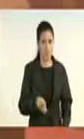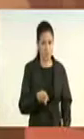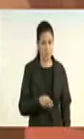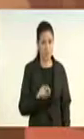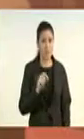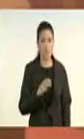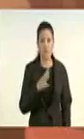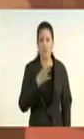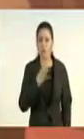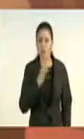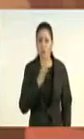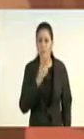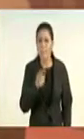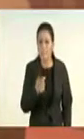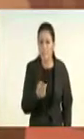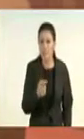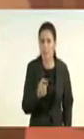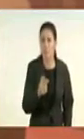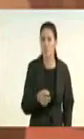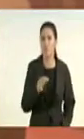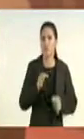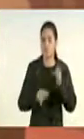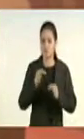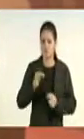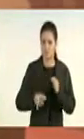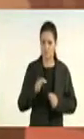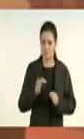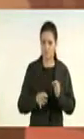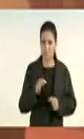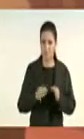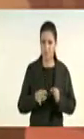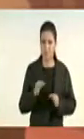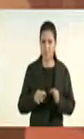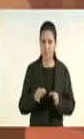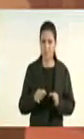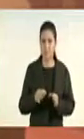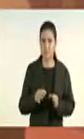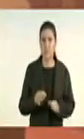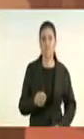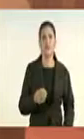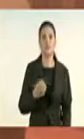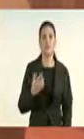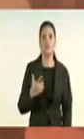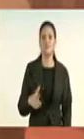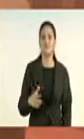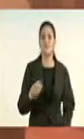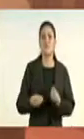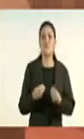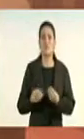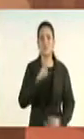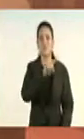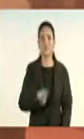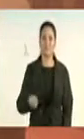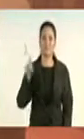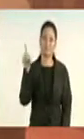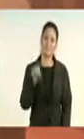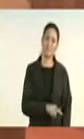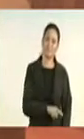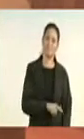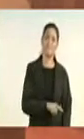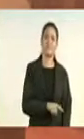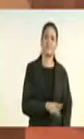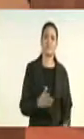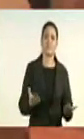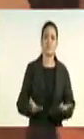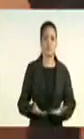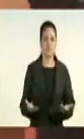sabem que não há nulidade sem prejuízo. Portanto, é preciso que se demonstre